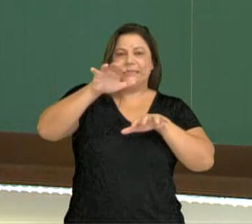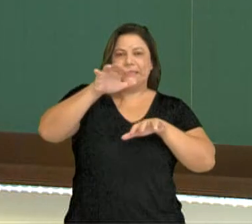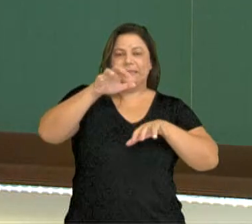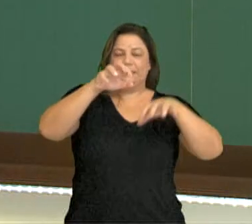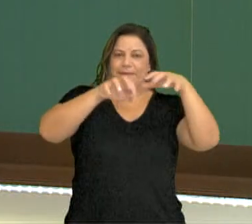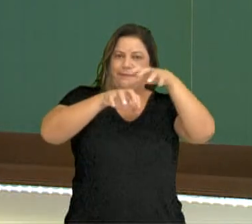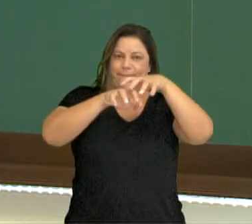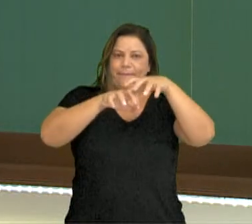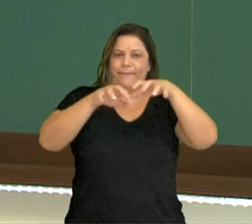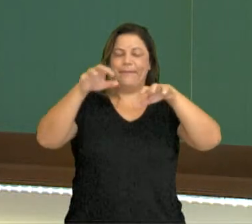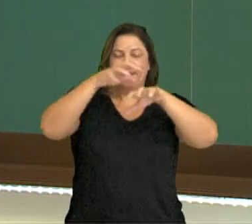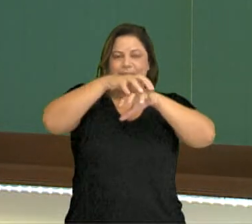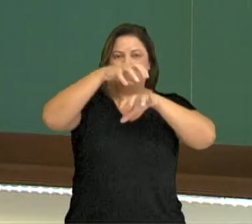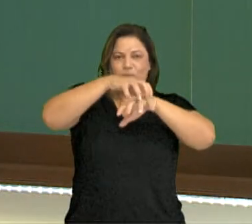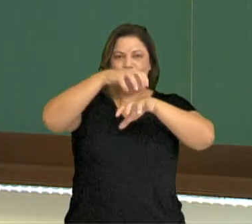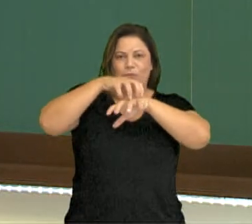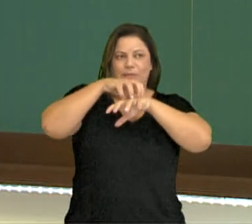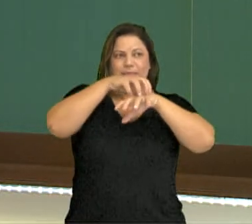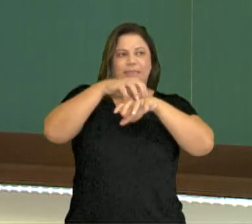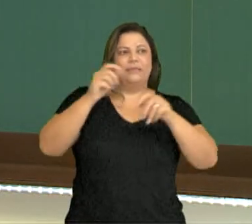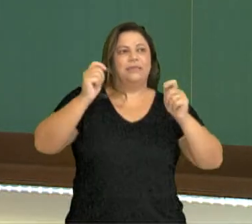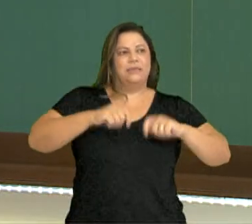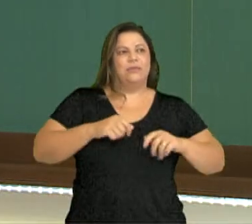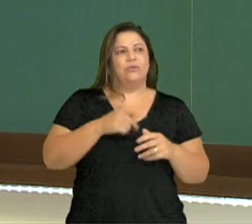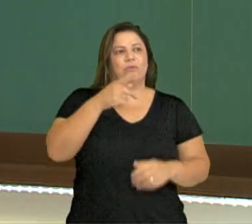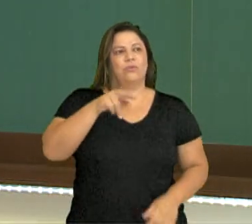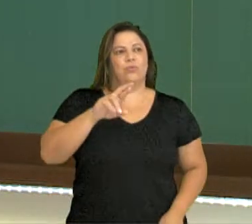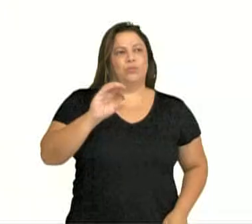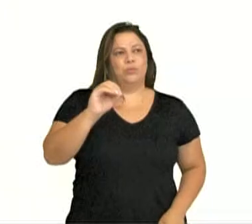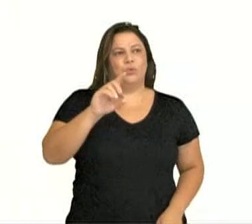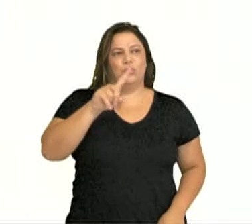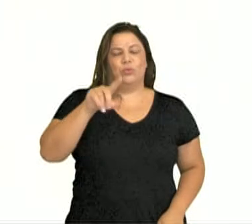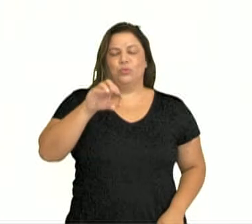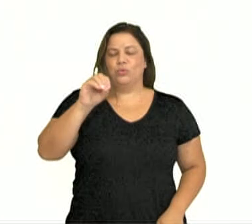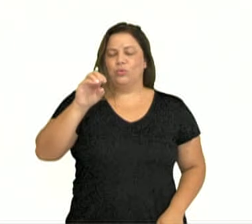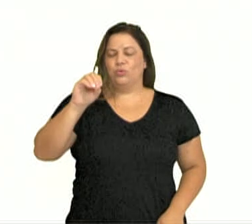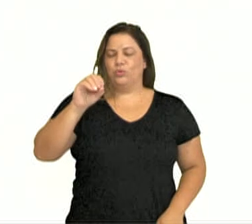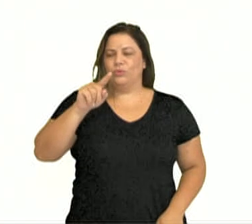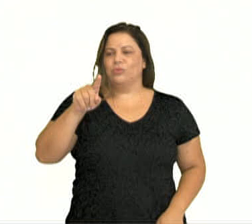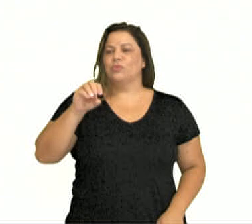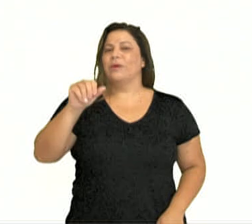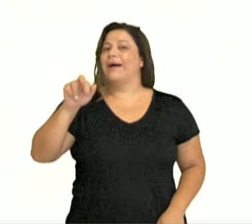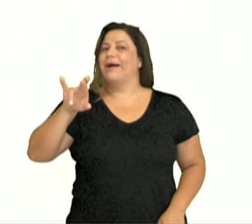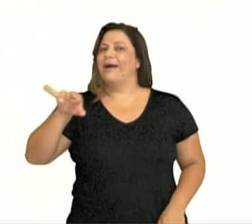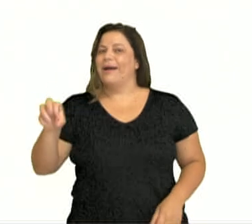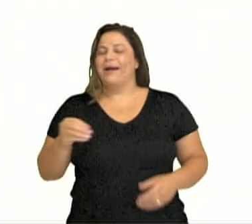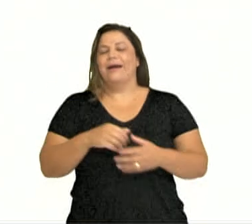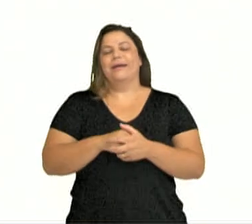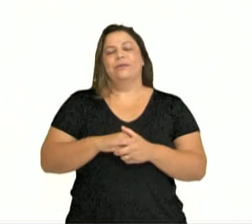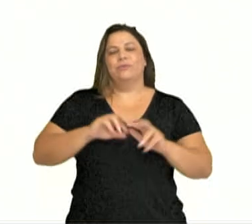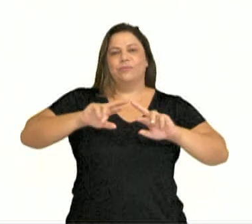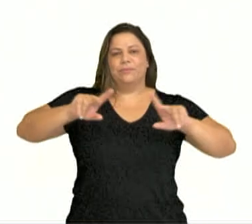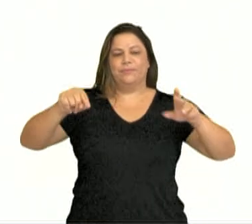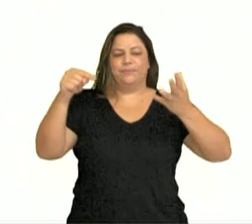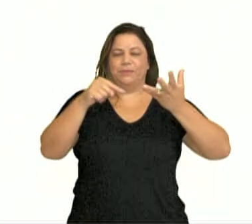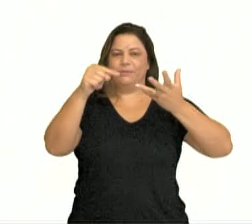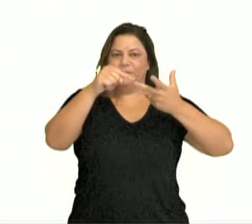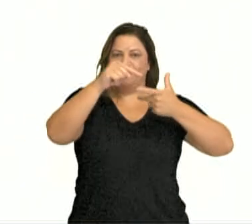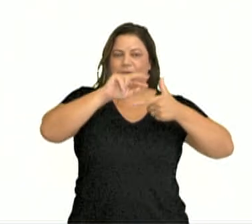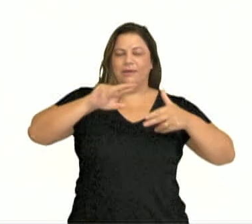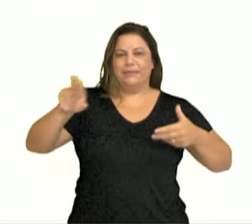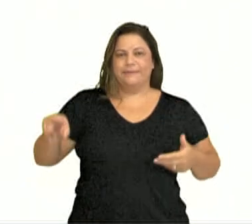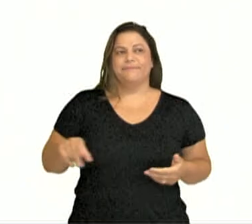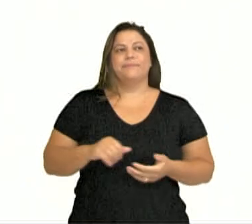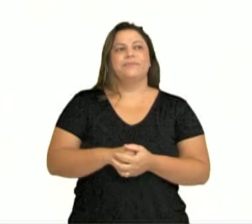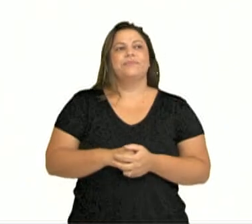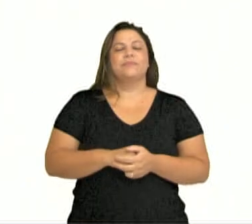domínio Eucária, então, são os eucariontes, como protozoários e algas, fungos, animais e plantas. As bactérias